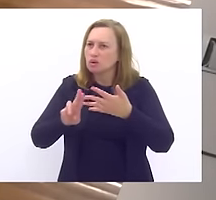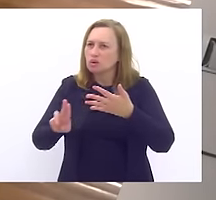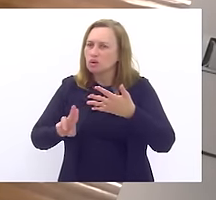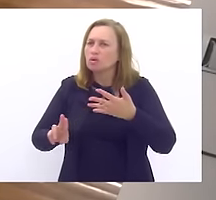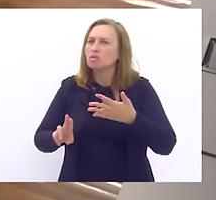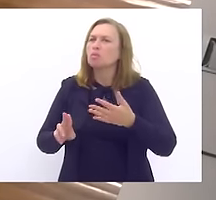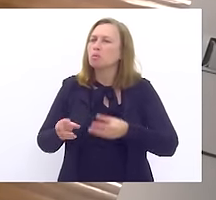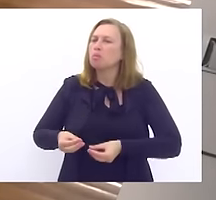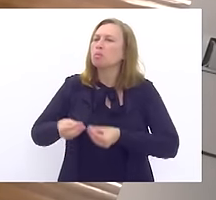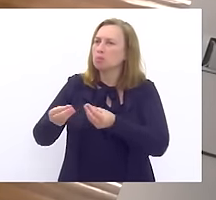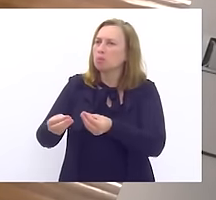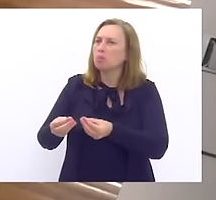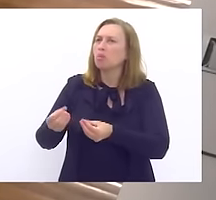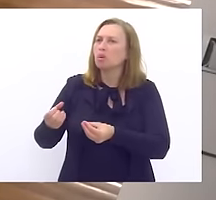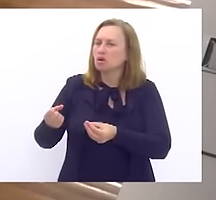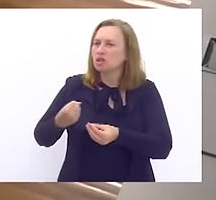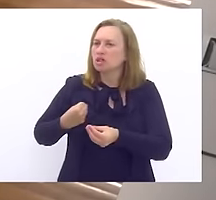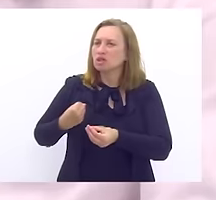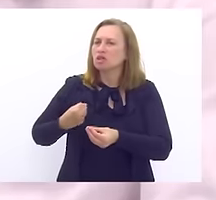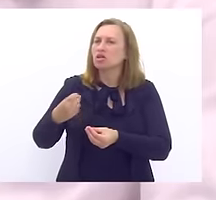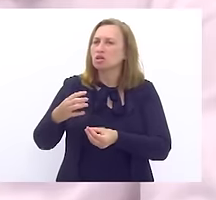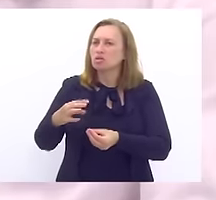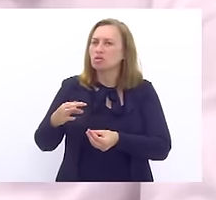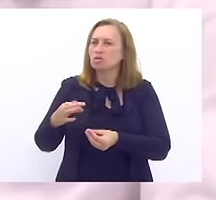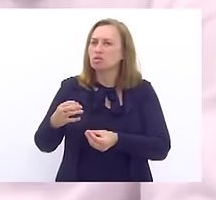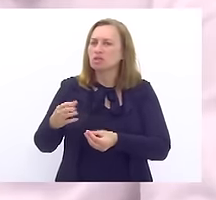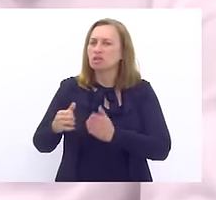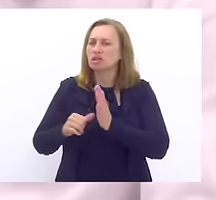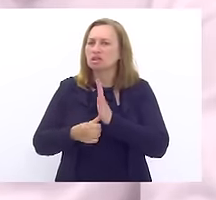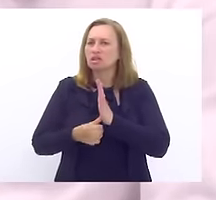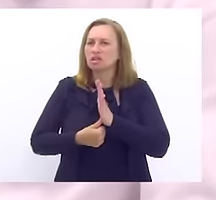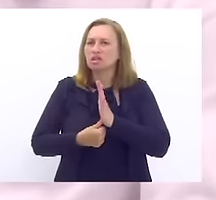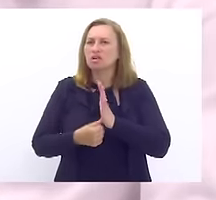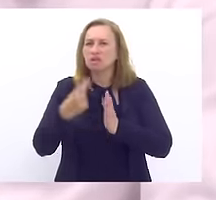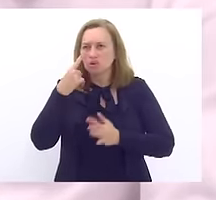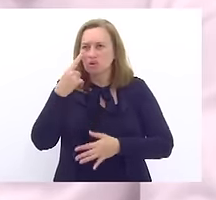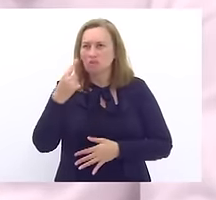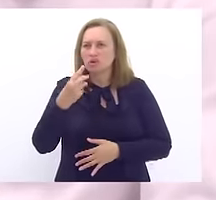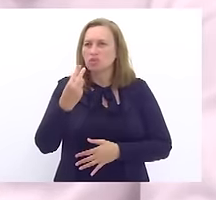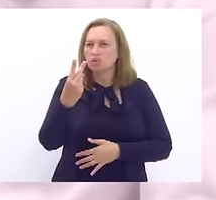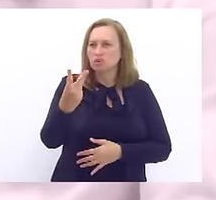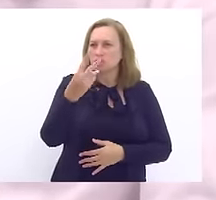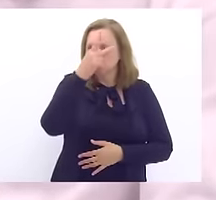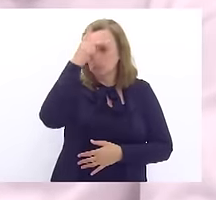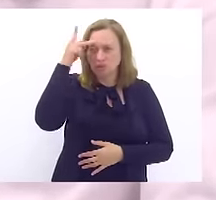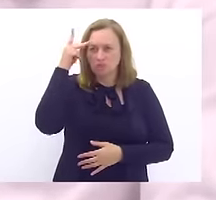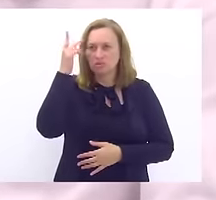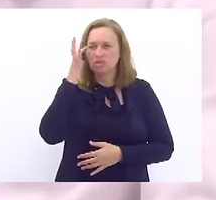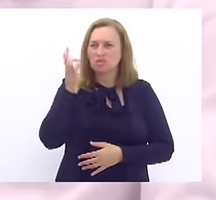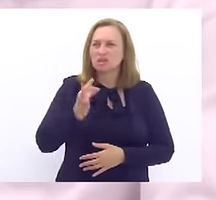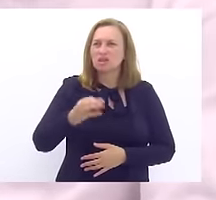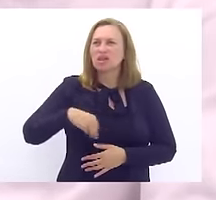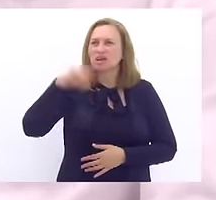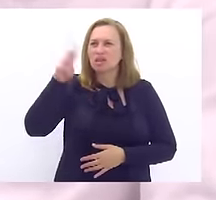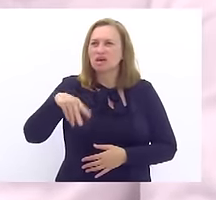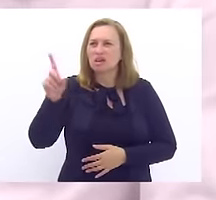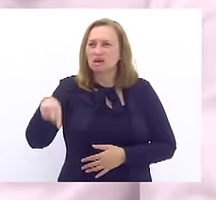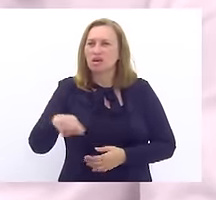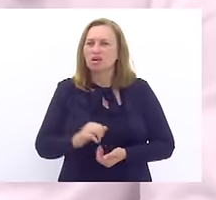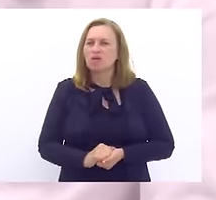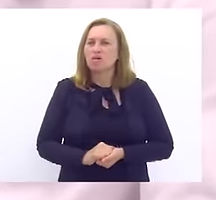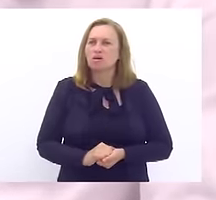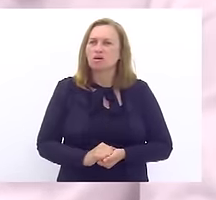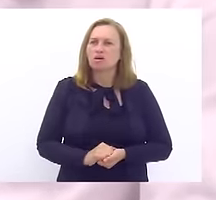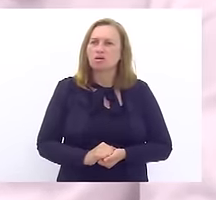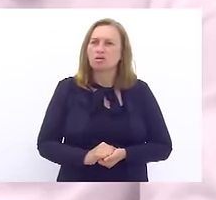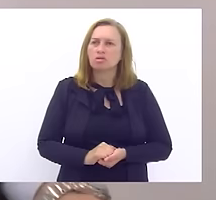passa a identidade se identifica fala quem é eu tô vendo duas pessoas que não abriram na boca não sei quem são então qualificadas na procuração nesse procedimento